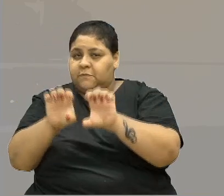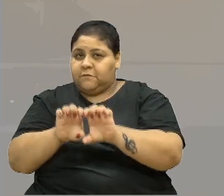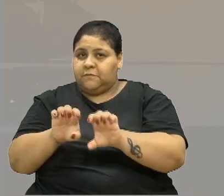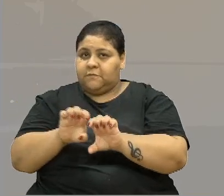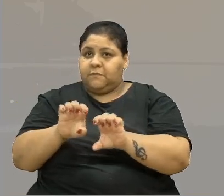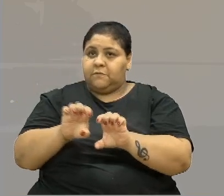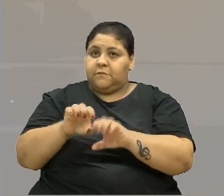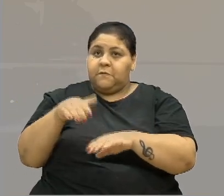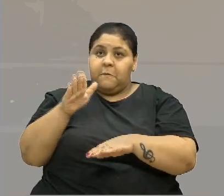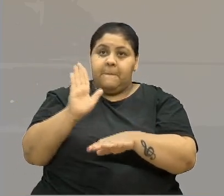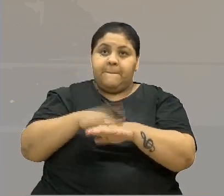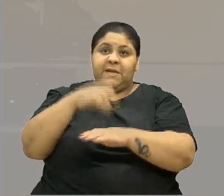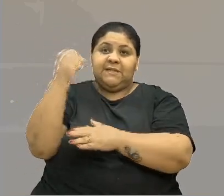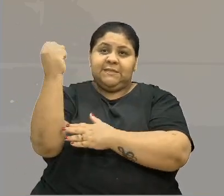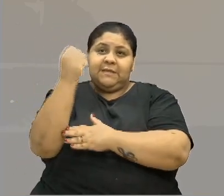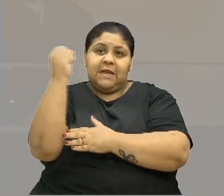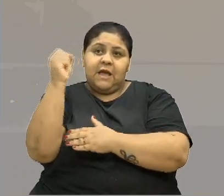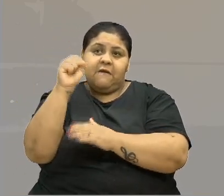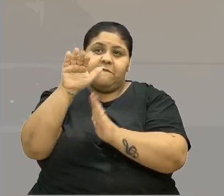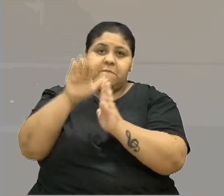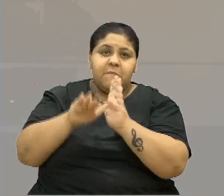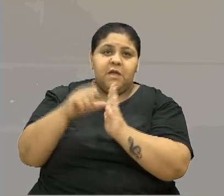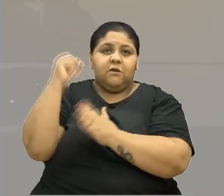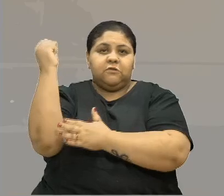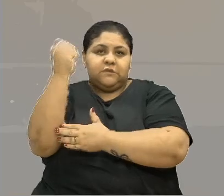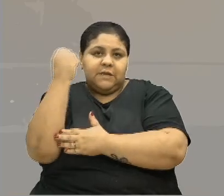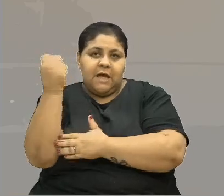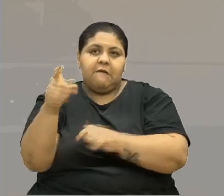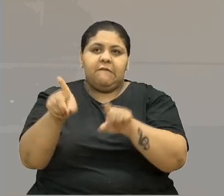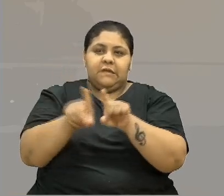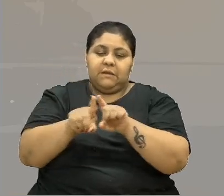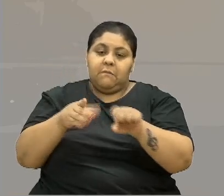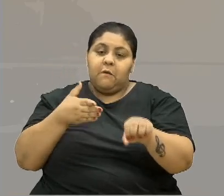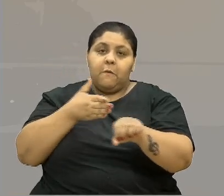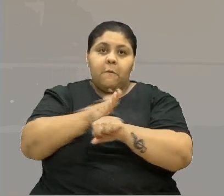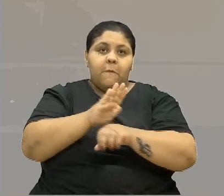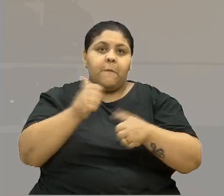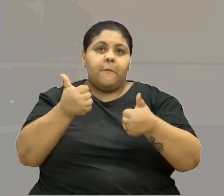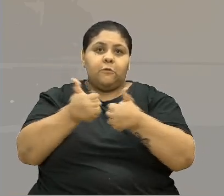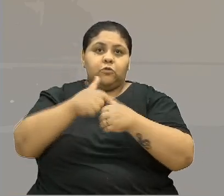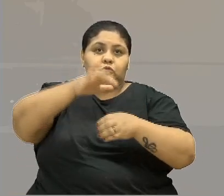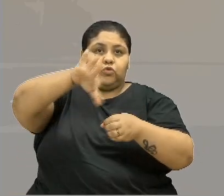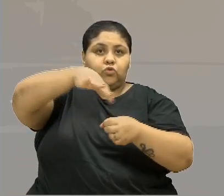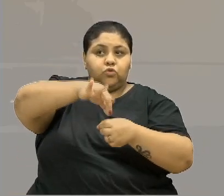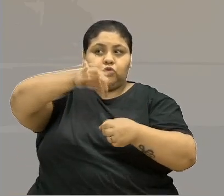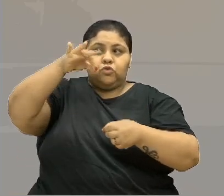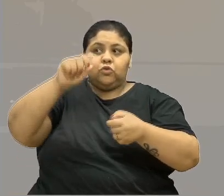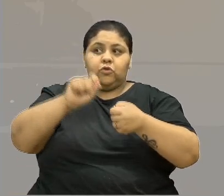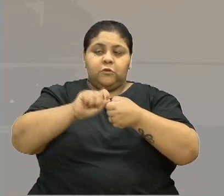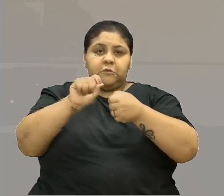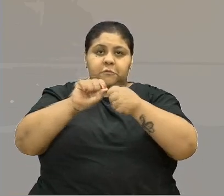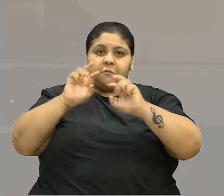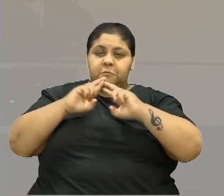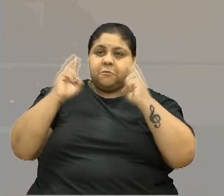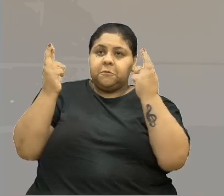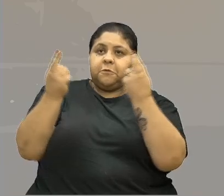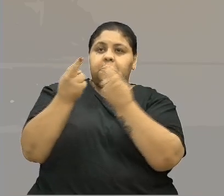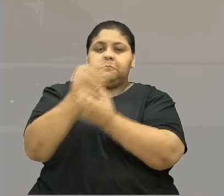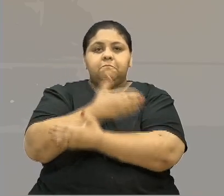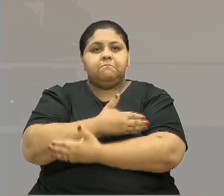alta complexidade em Caxias do Sul, participassem através de um consórcio. Fizemos reuniões